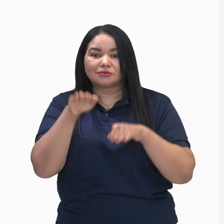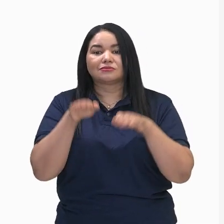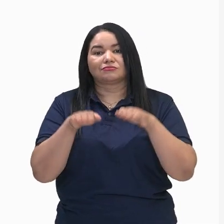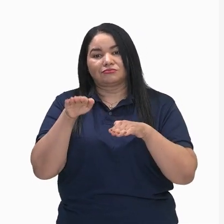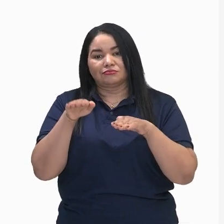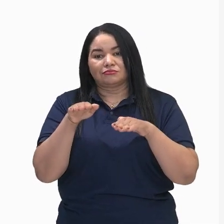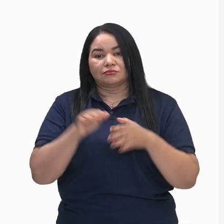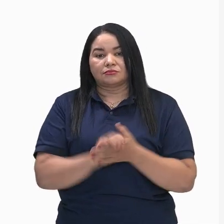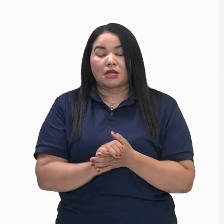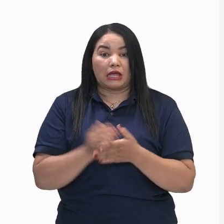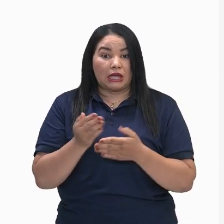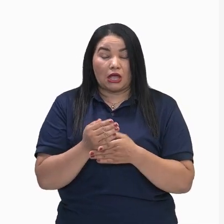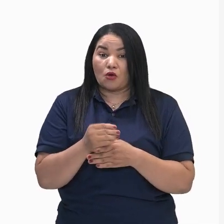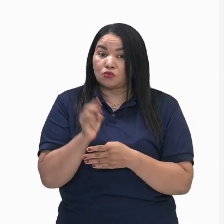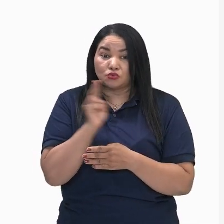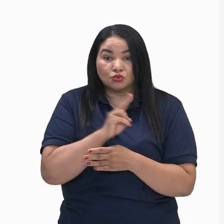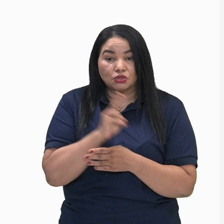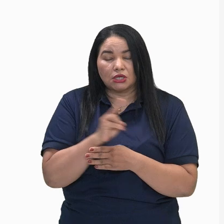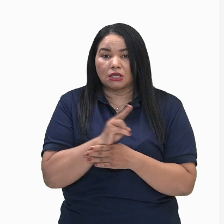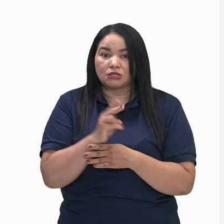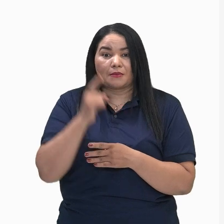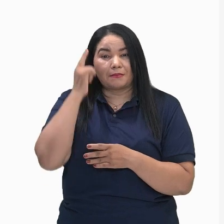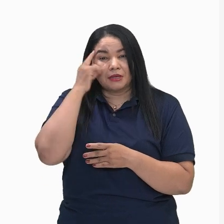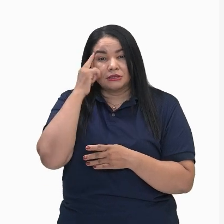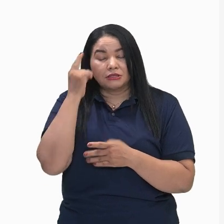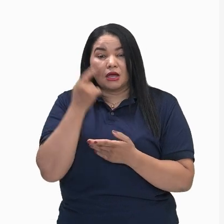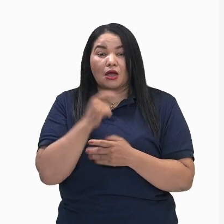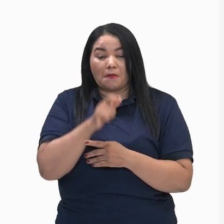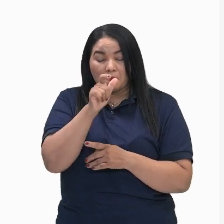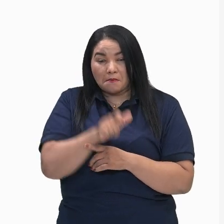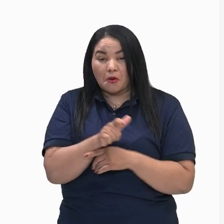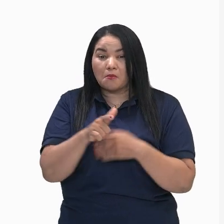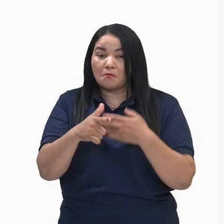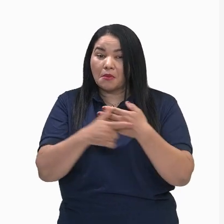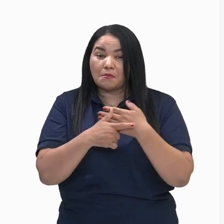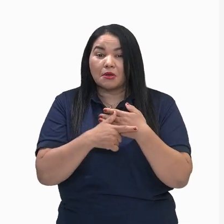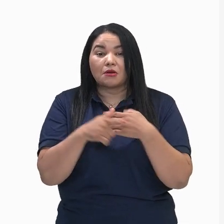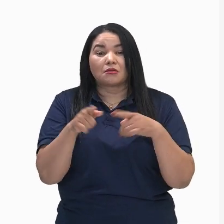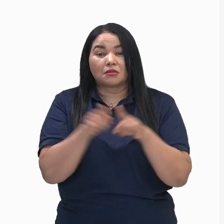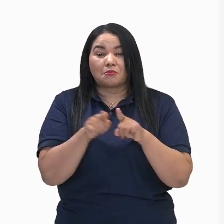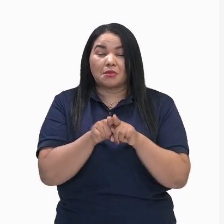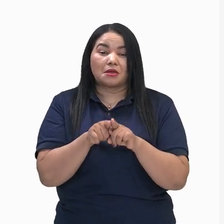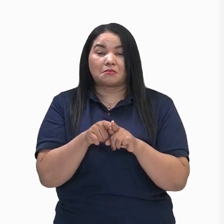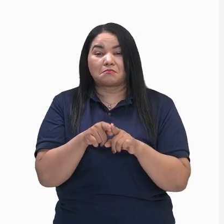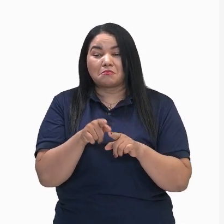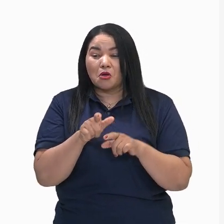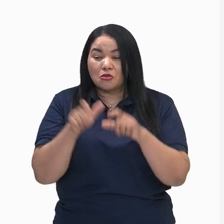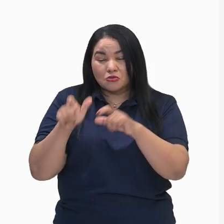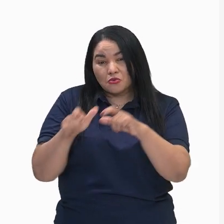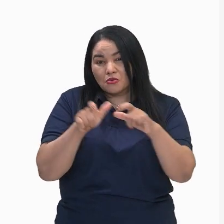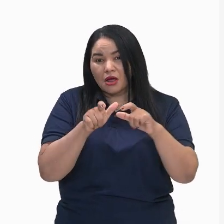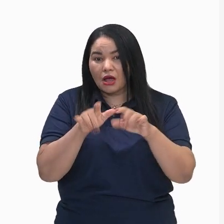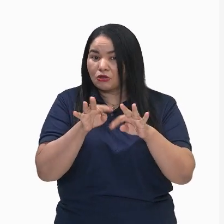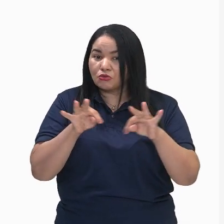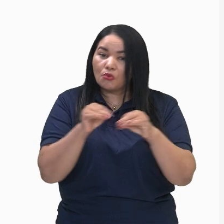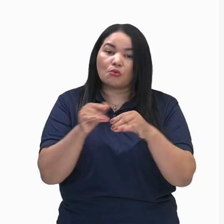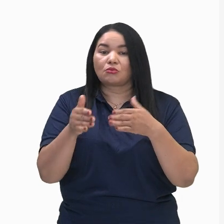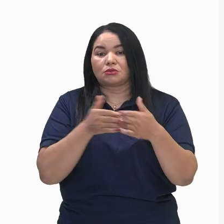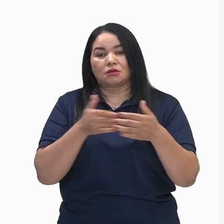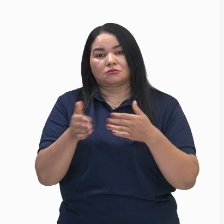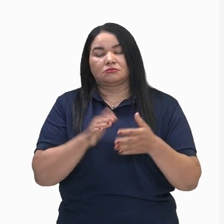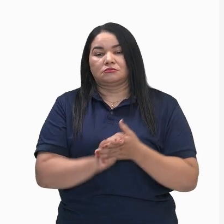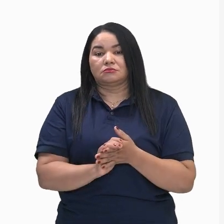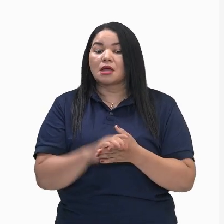urgente repensar a construção dos papéis de gênero em todos os espaços. Sabe-se que a crueldade